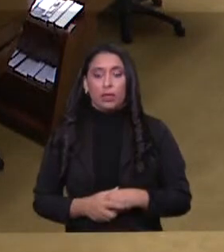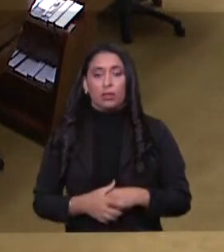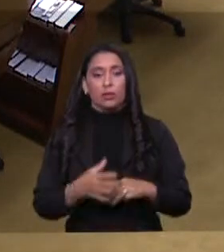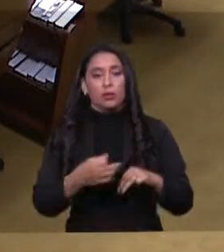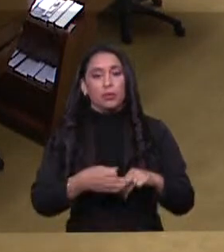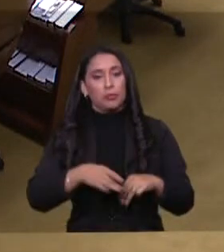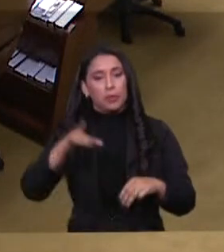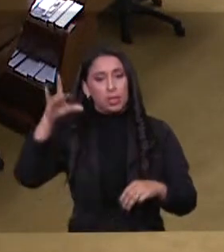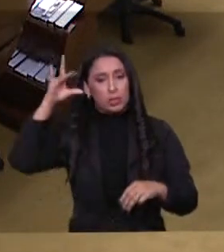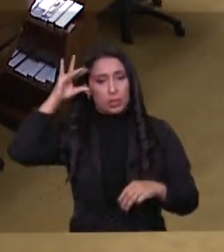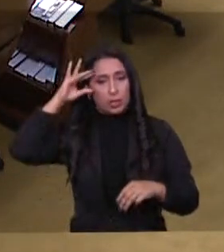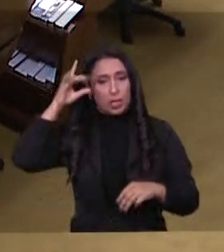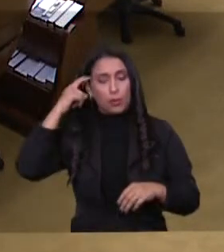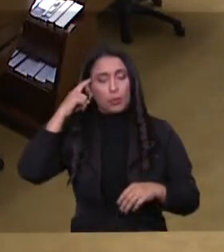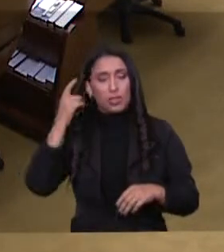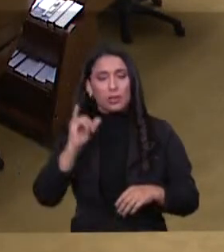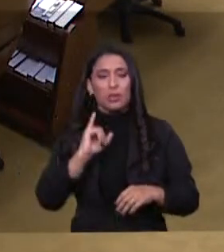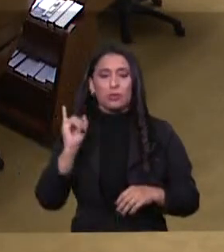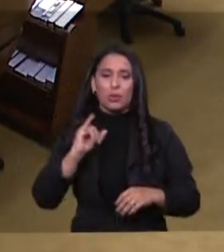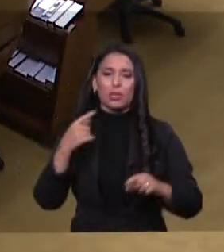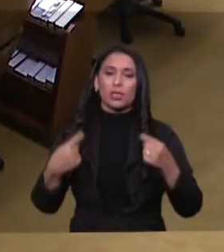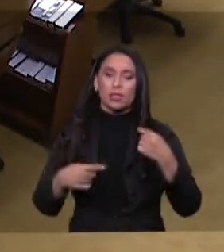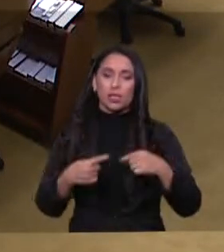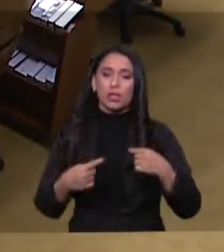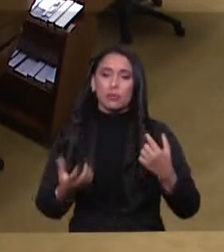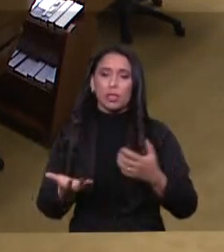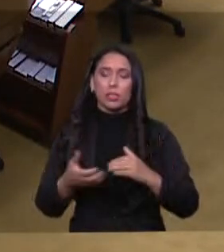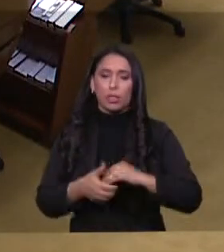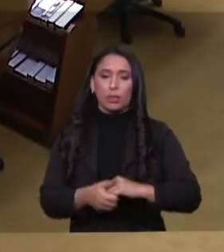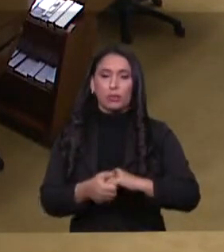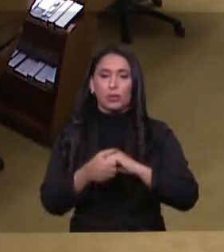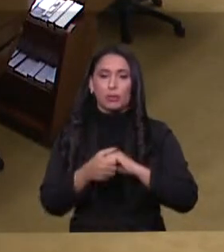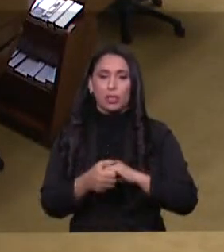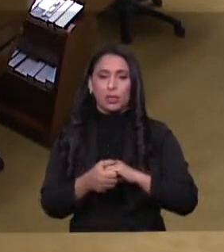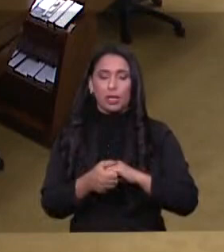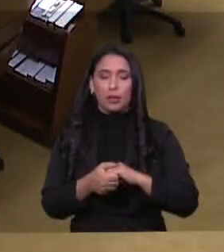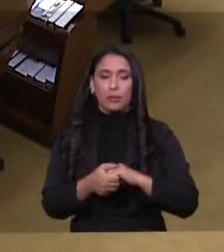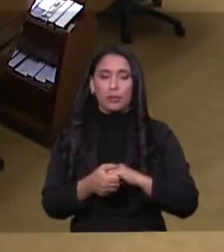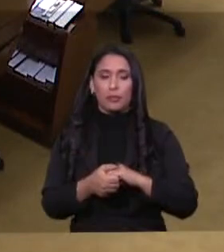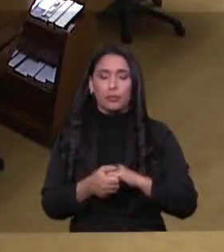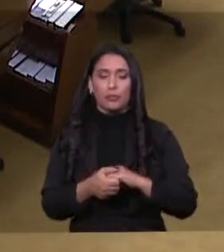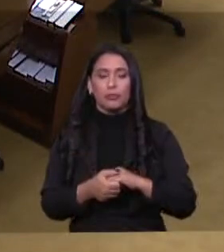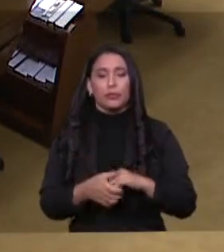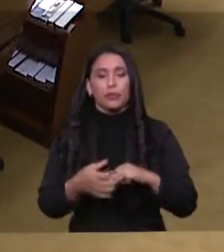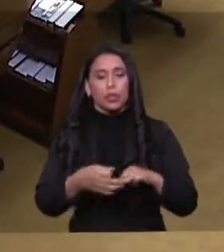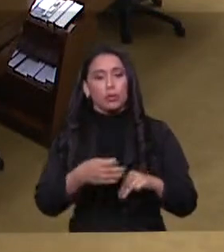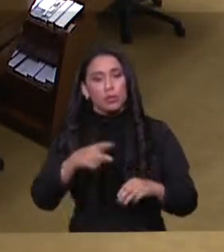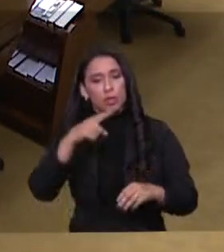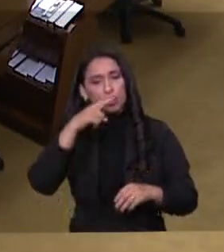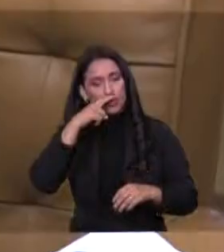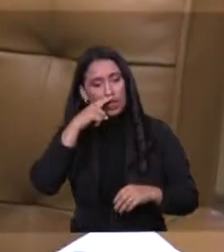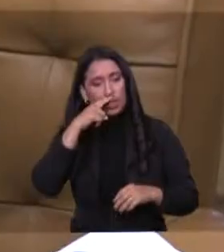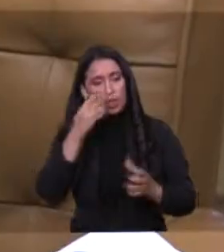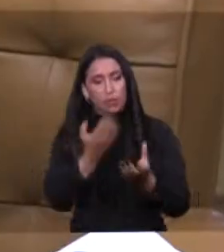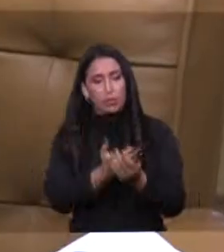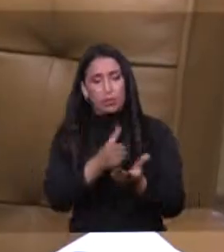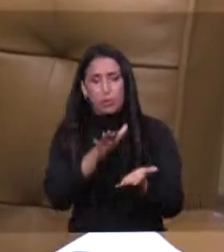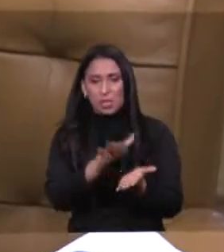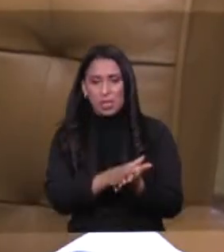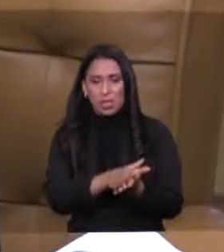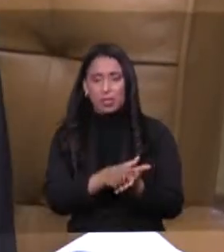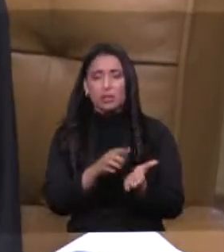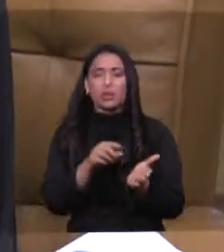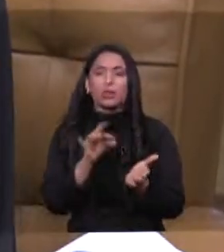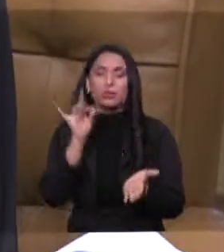Mendes, ministro decano da Corte. Esse debate, queria cumprimentar, inclusive, o ministro Fachin pela iniciativa de